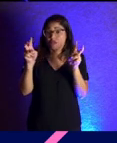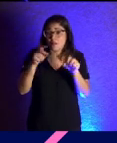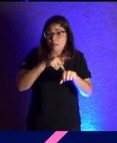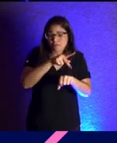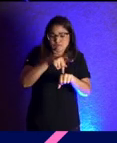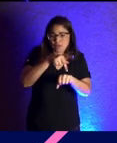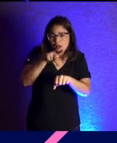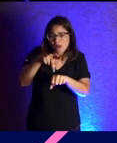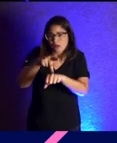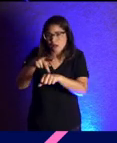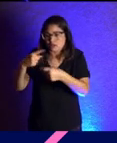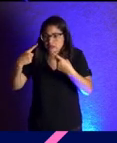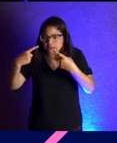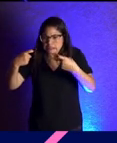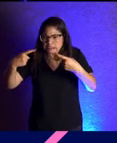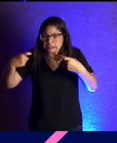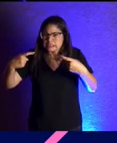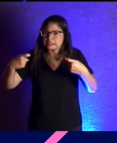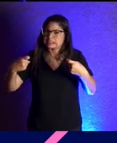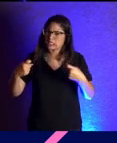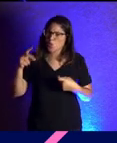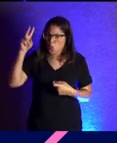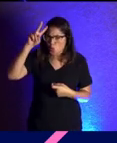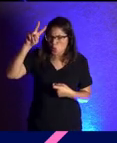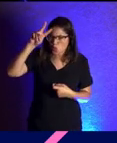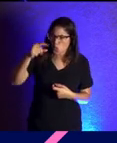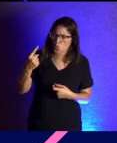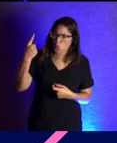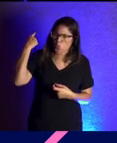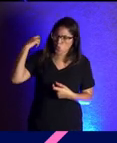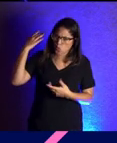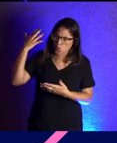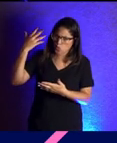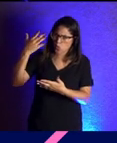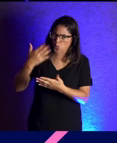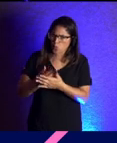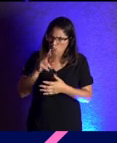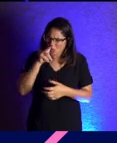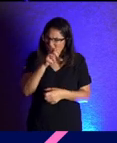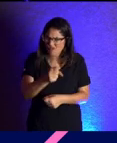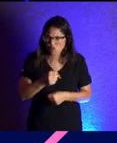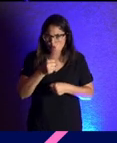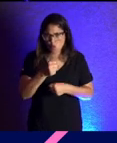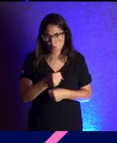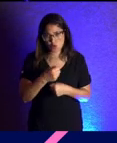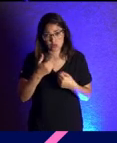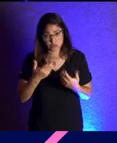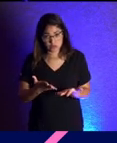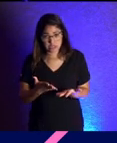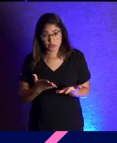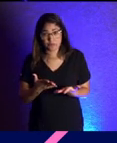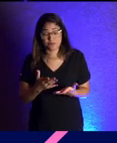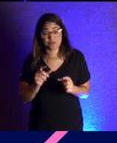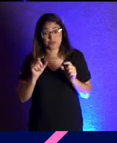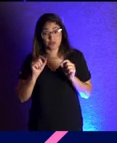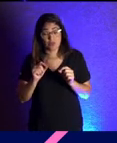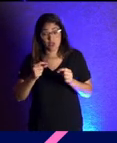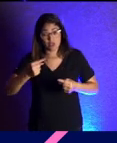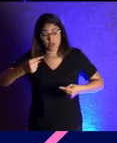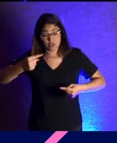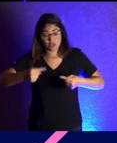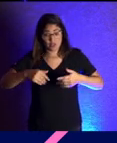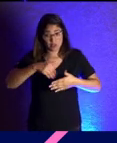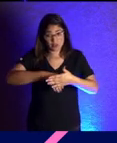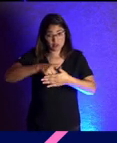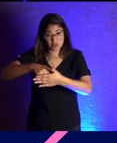históricas fortes, e depois por época, como se fosse mais naturalmente, onde se vê com certas correlações, ou por